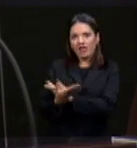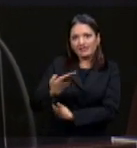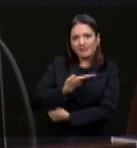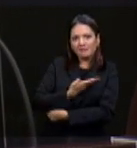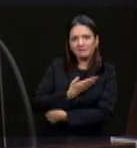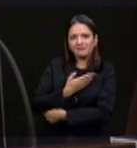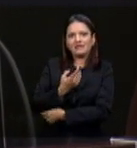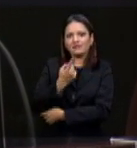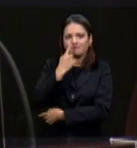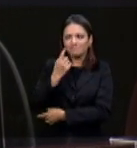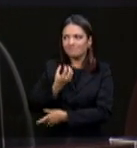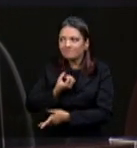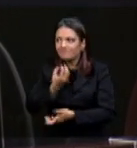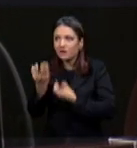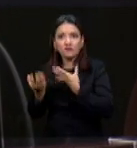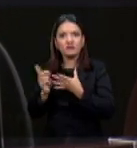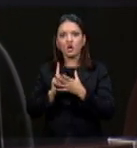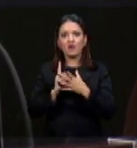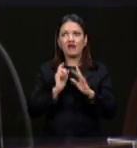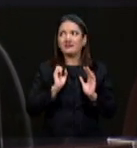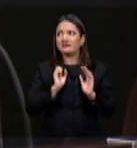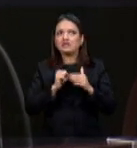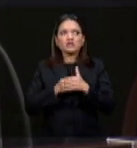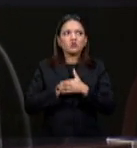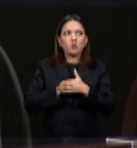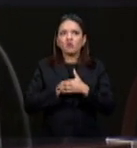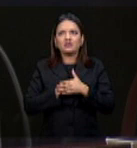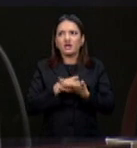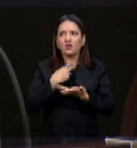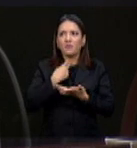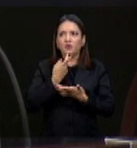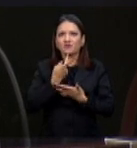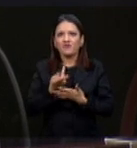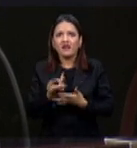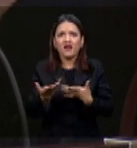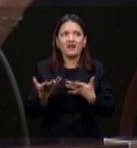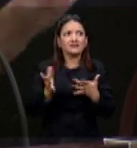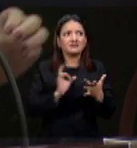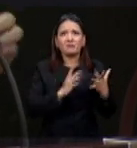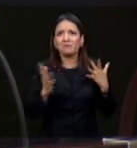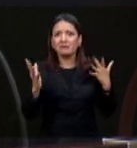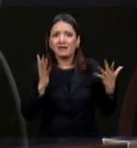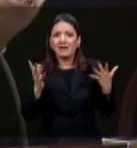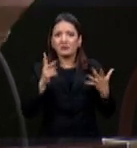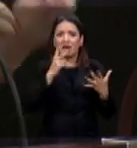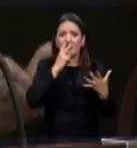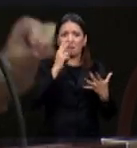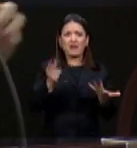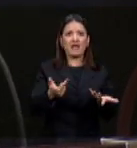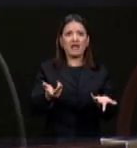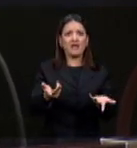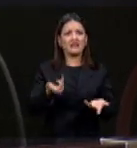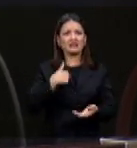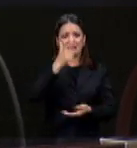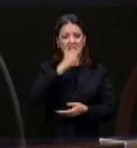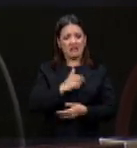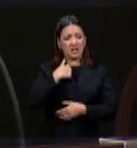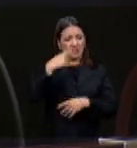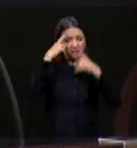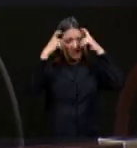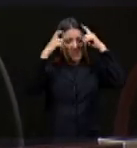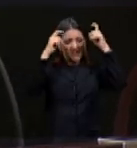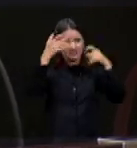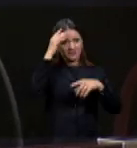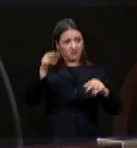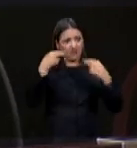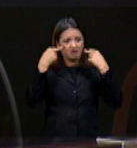uma vida tentando escolher para quem que eu conto, para quem que eu não conto, porque eu não quero ficar com aquele rótulo da que foi violentada.